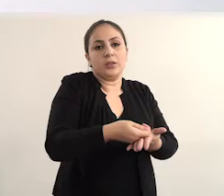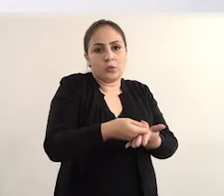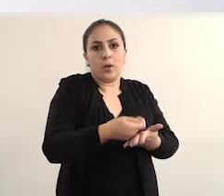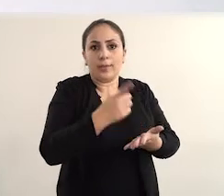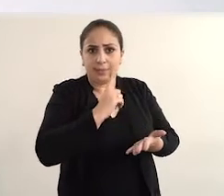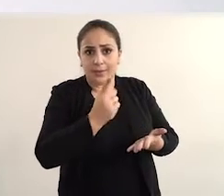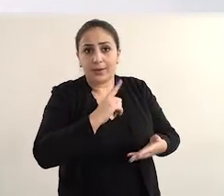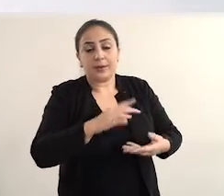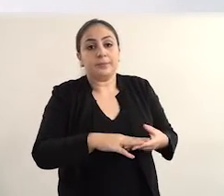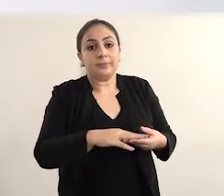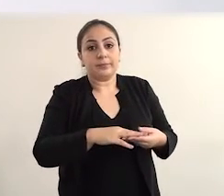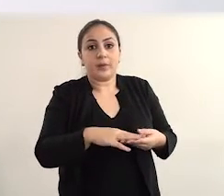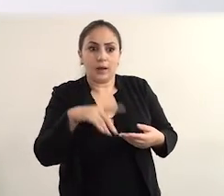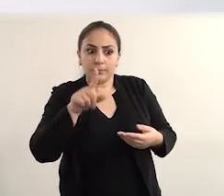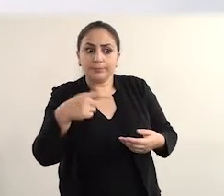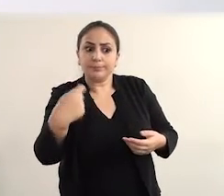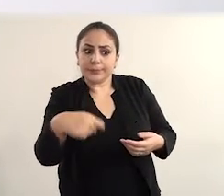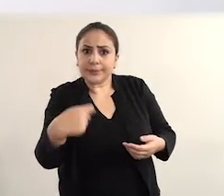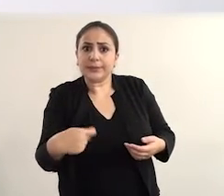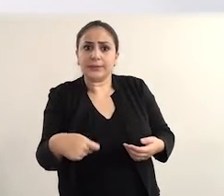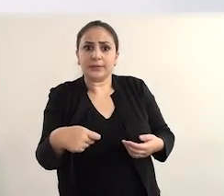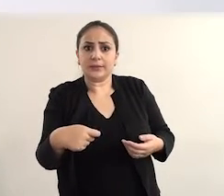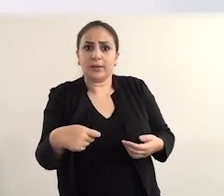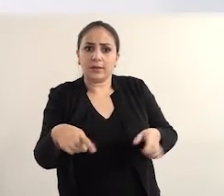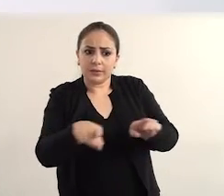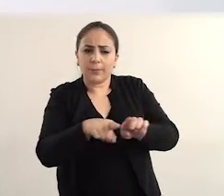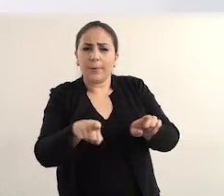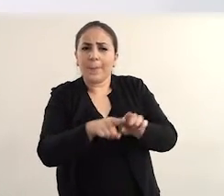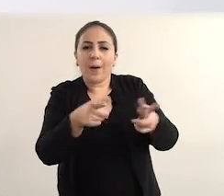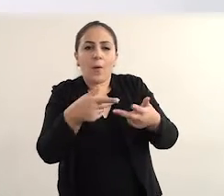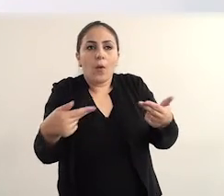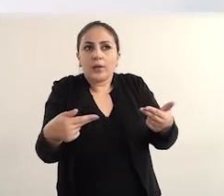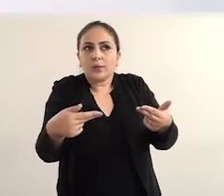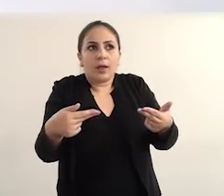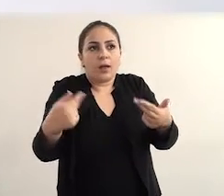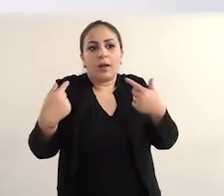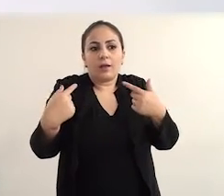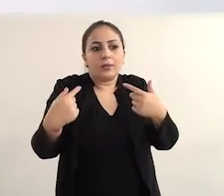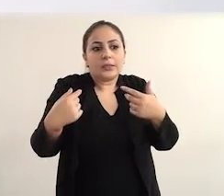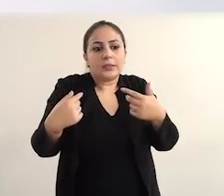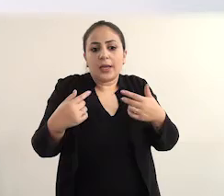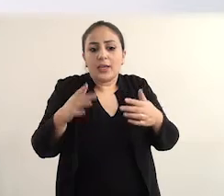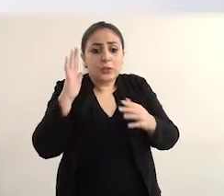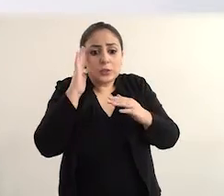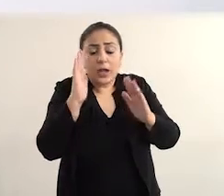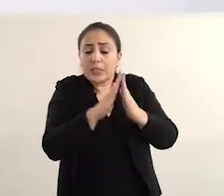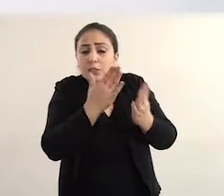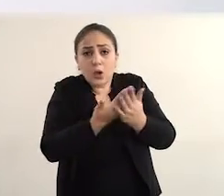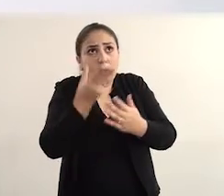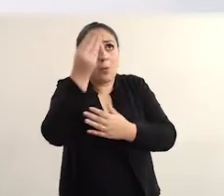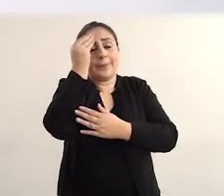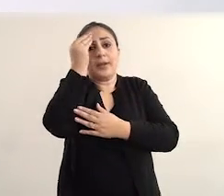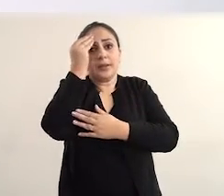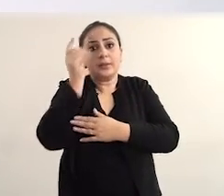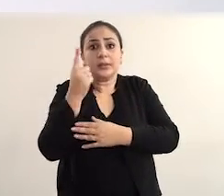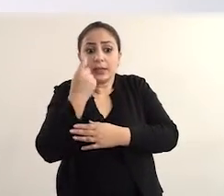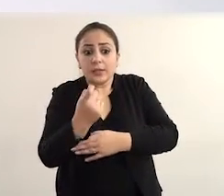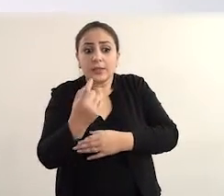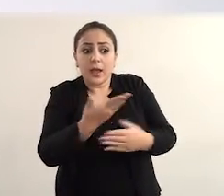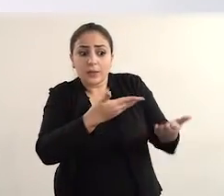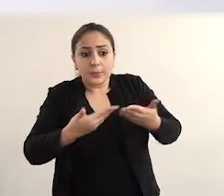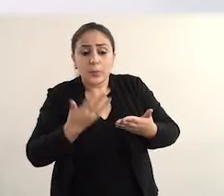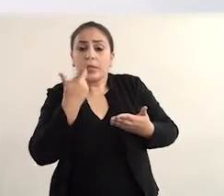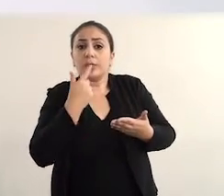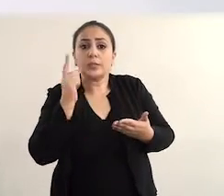obrigatoriedade exista, é necessário que seja também algo espontâneo da escola, né? Que a escola tenha interesse em receber uma